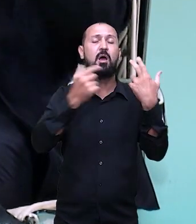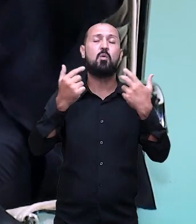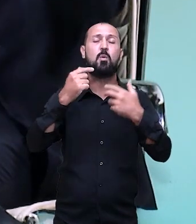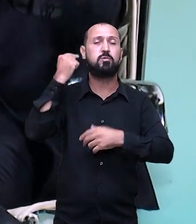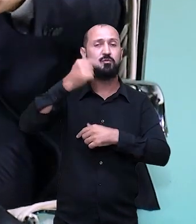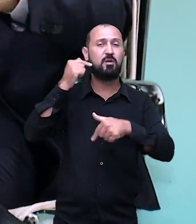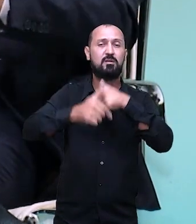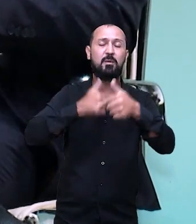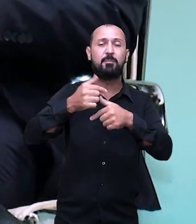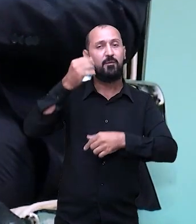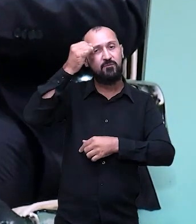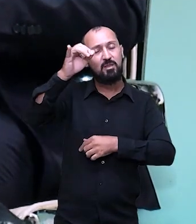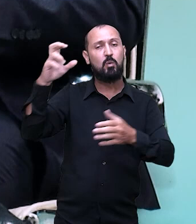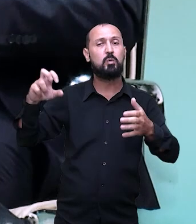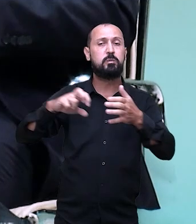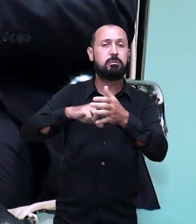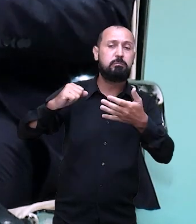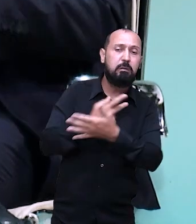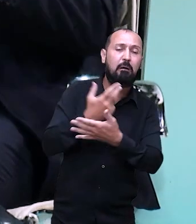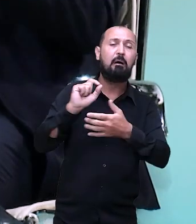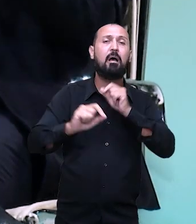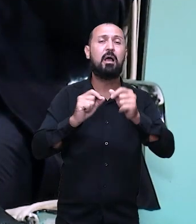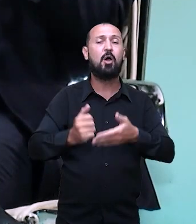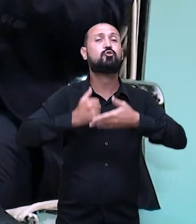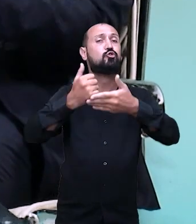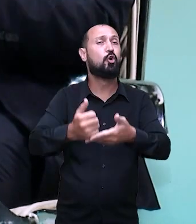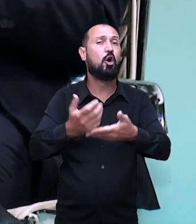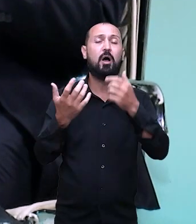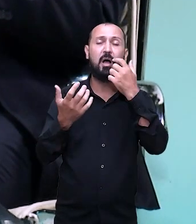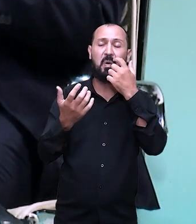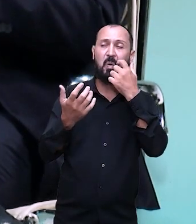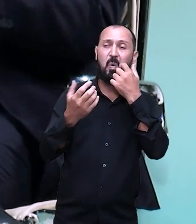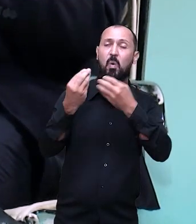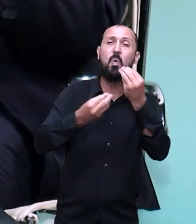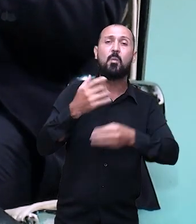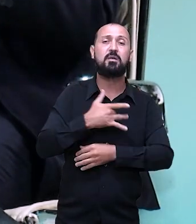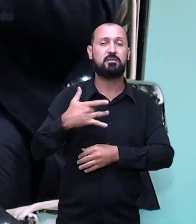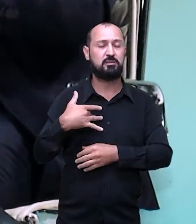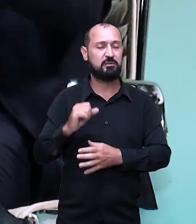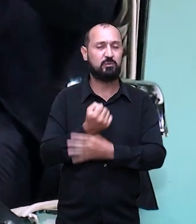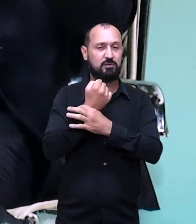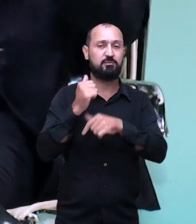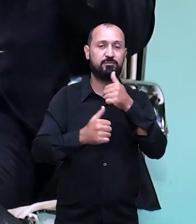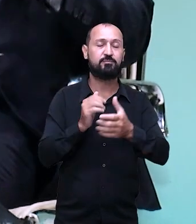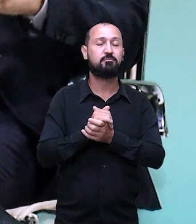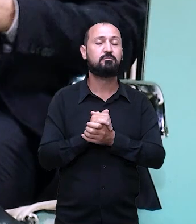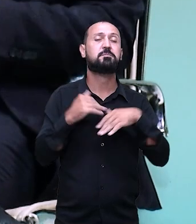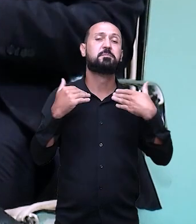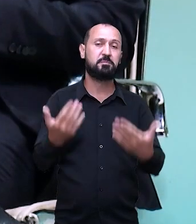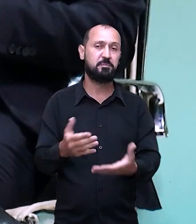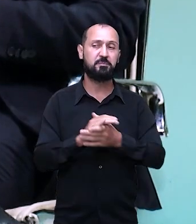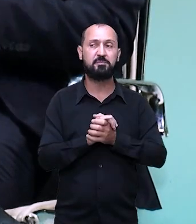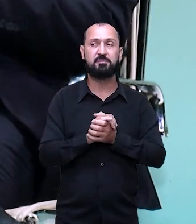responsáveis técnicos, um engenheiro de segurança do trabalho, um médico do trabalho, que vai elaborar esses laudos. Esses laudos envolvem todo um estudo do